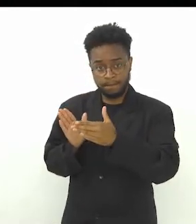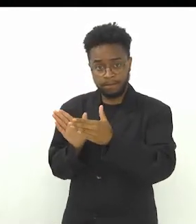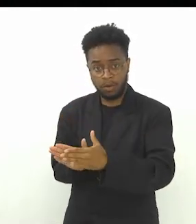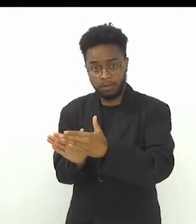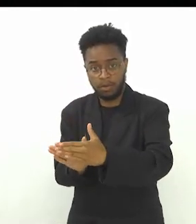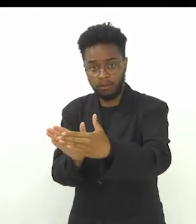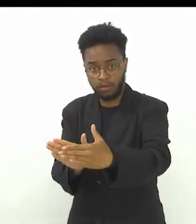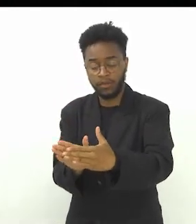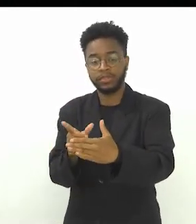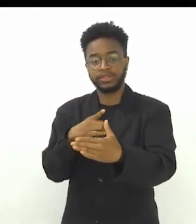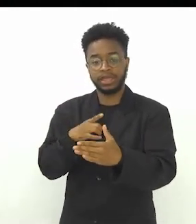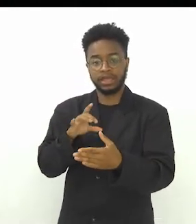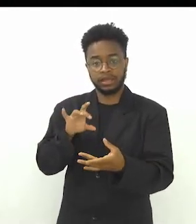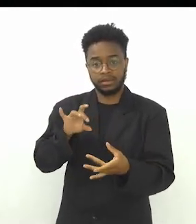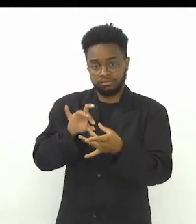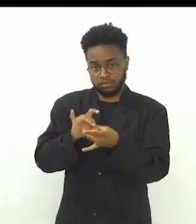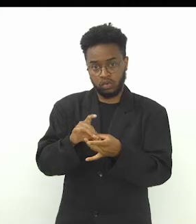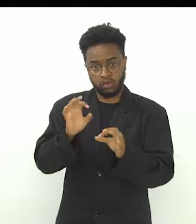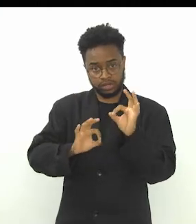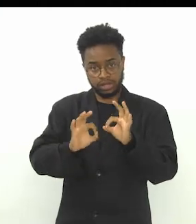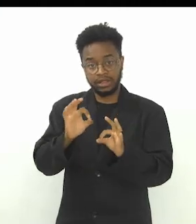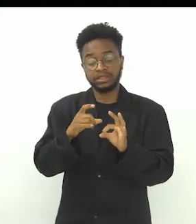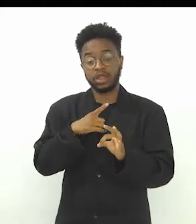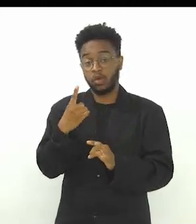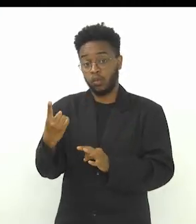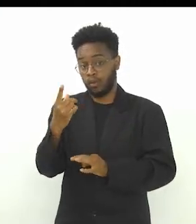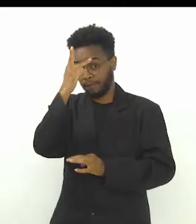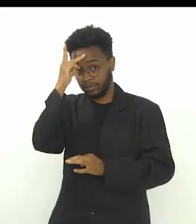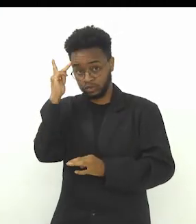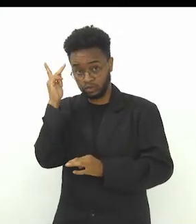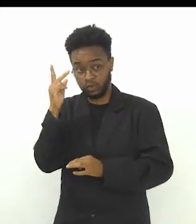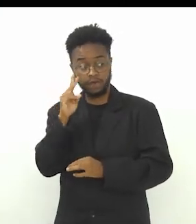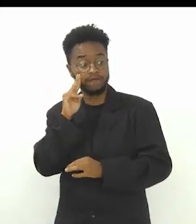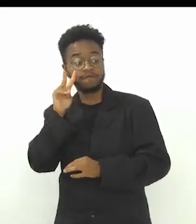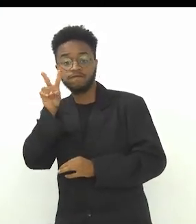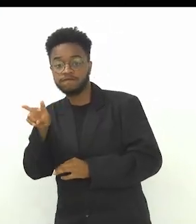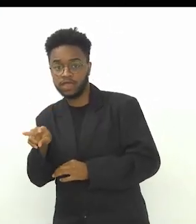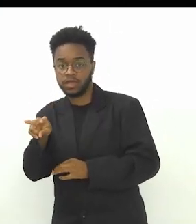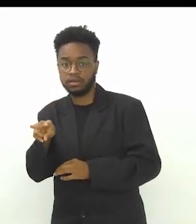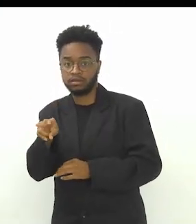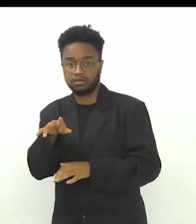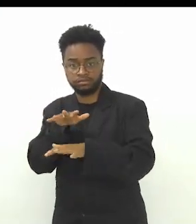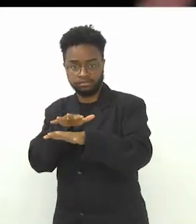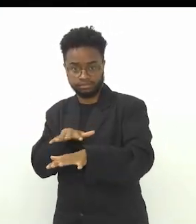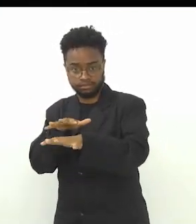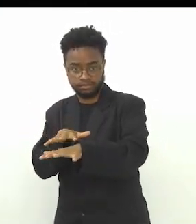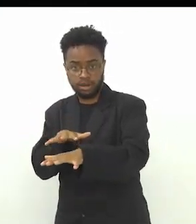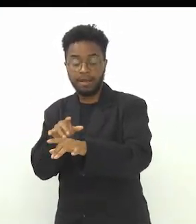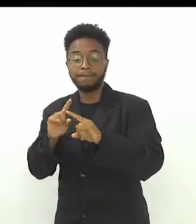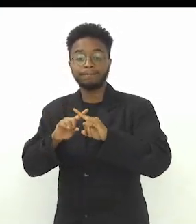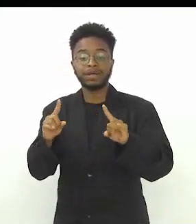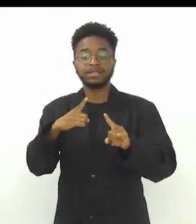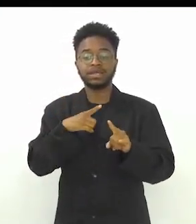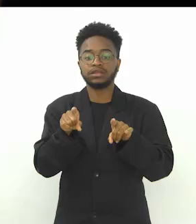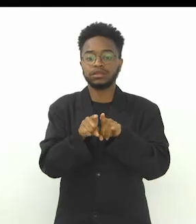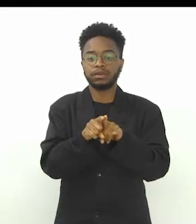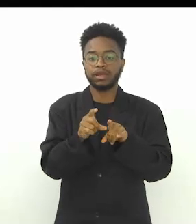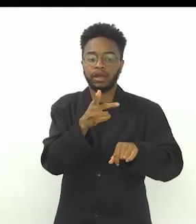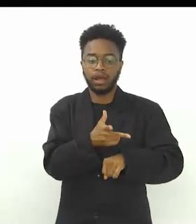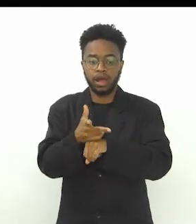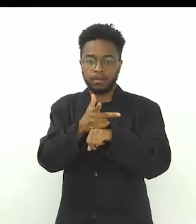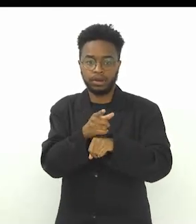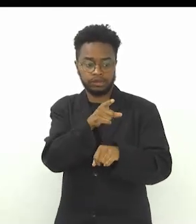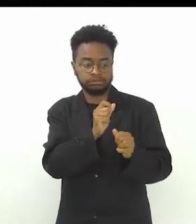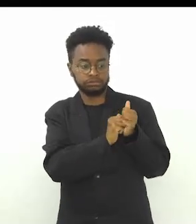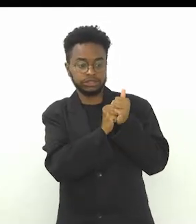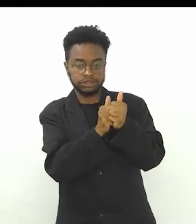mesa, fica um operador nosso lá que tem um contato tanto visual do desfile, mas existem câmeras que ele